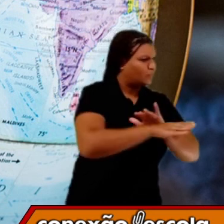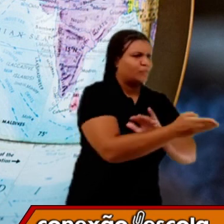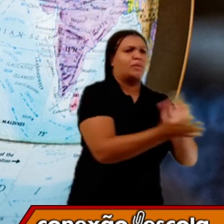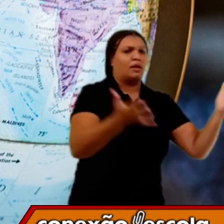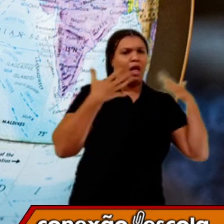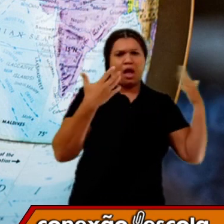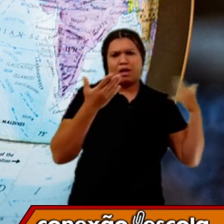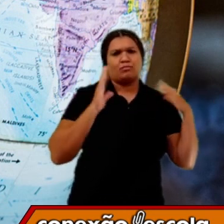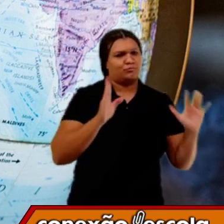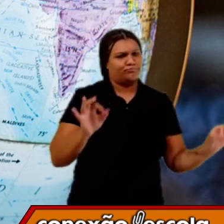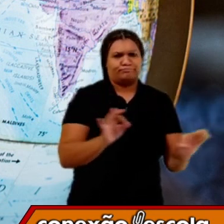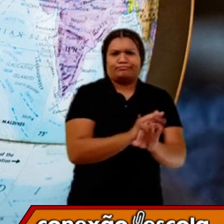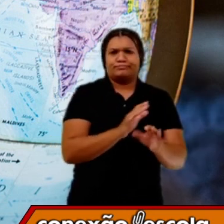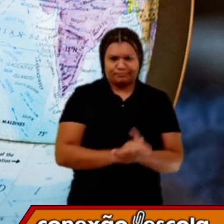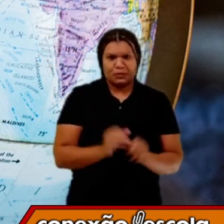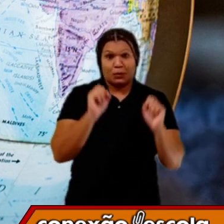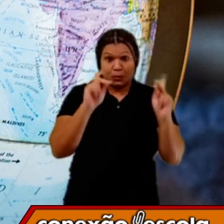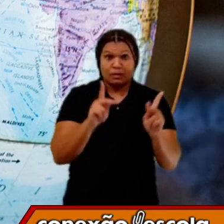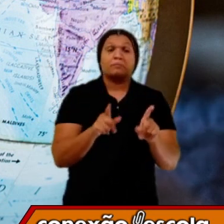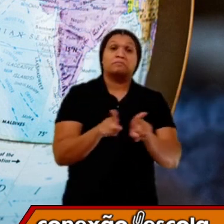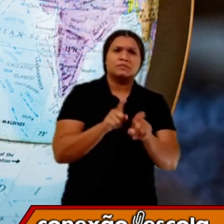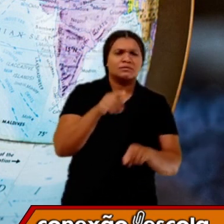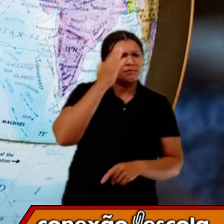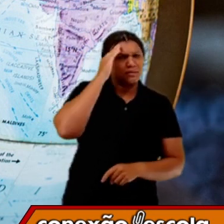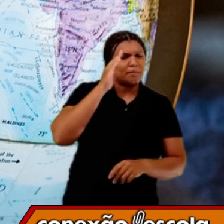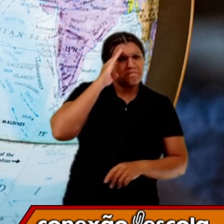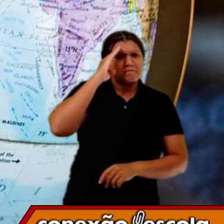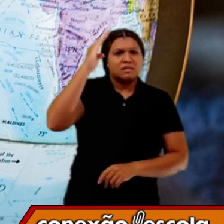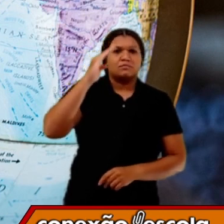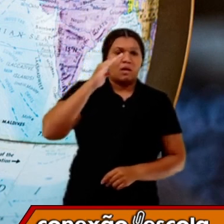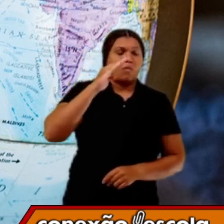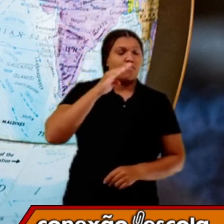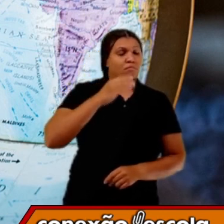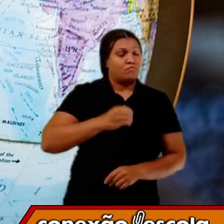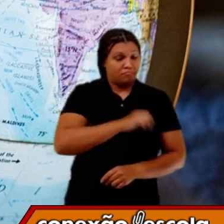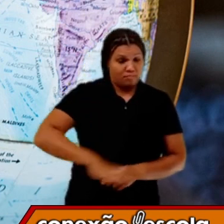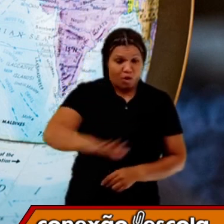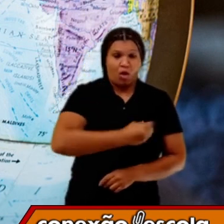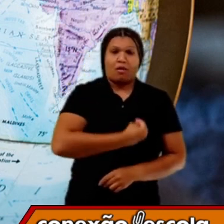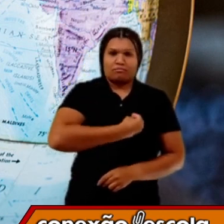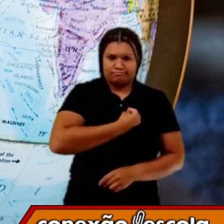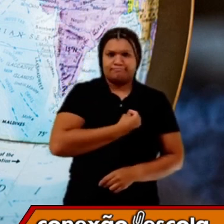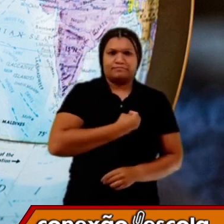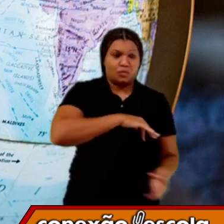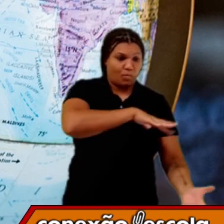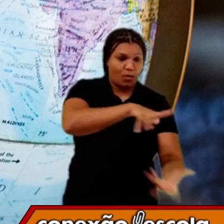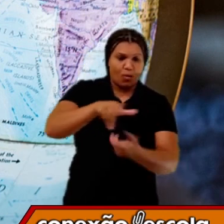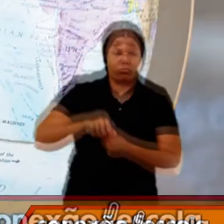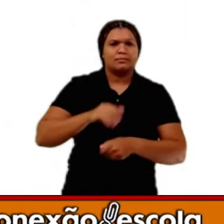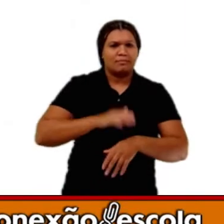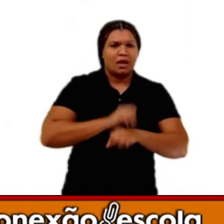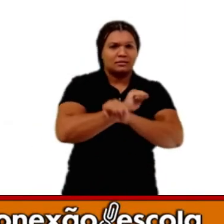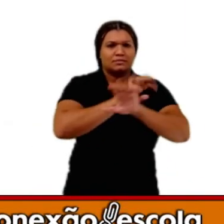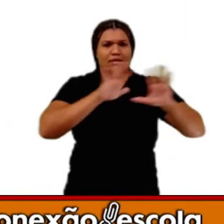exemplo, ok? Mas vamos conhecer um pouquinho aí dos principais biomas do mundo e isso vai ficar cada vez mais fácil de